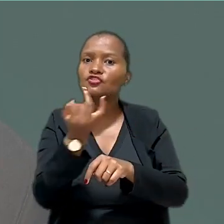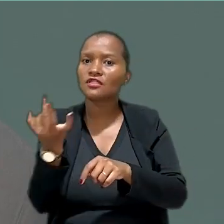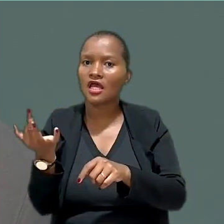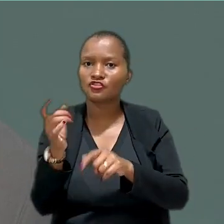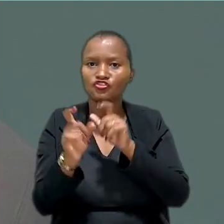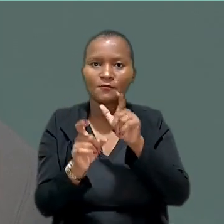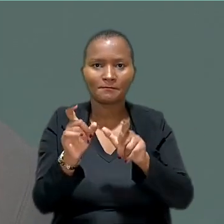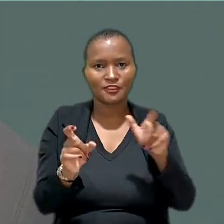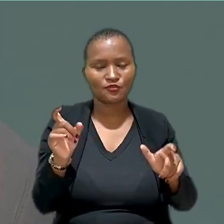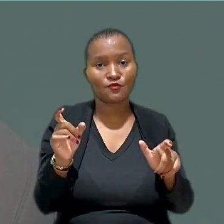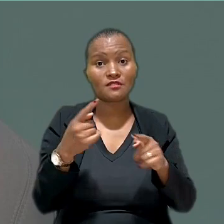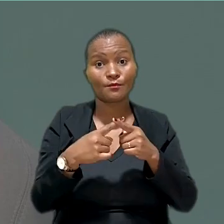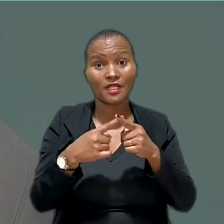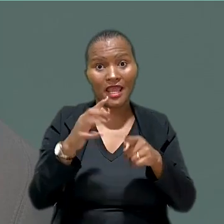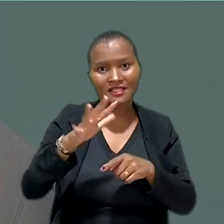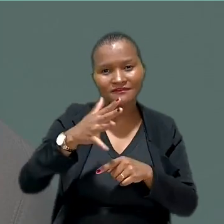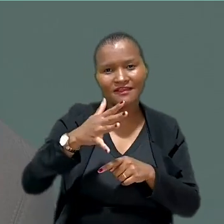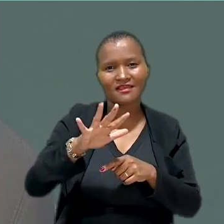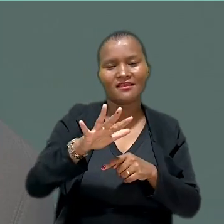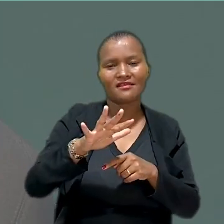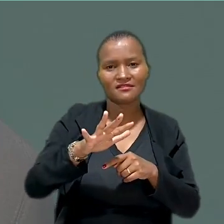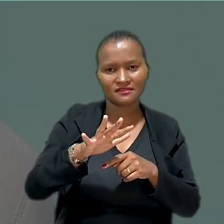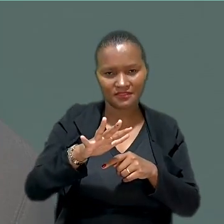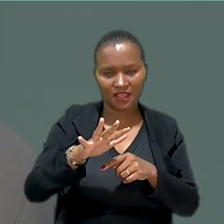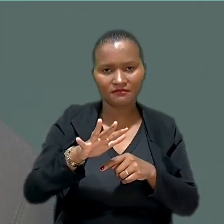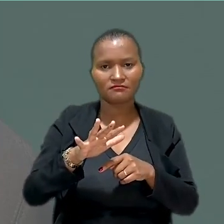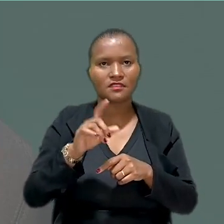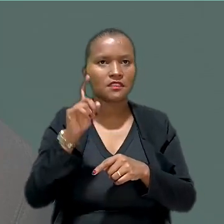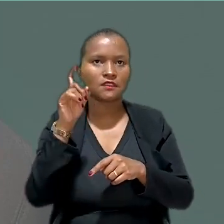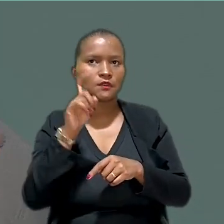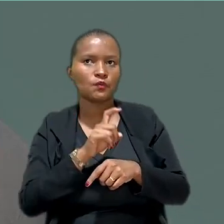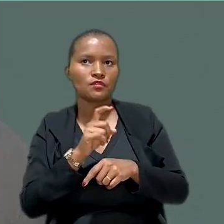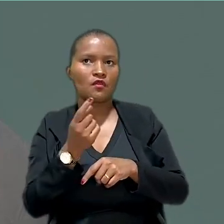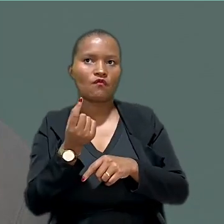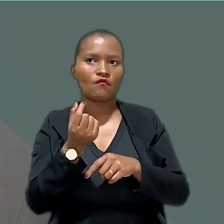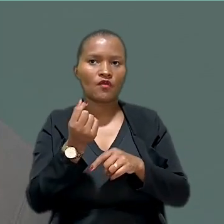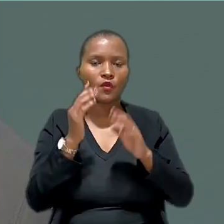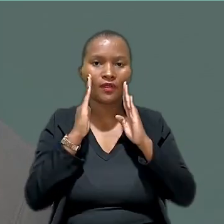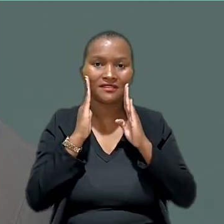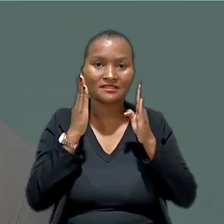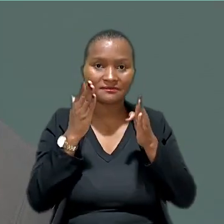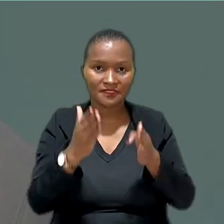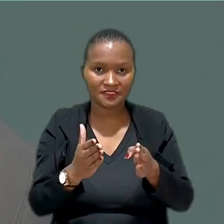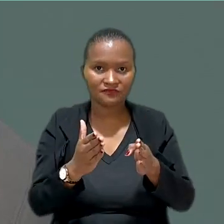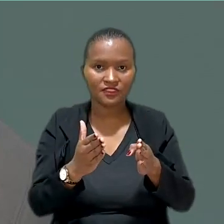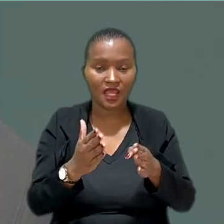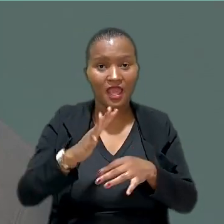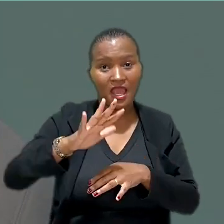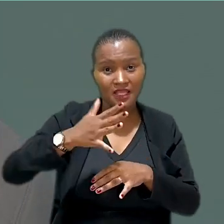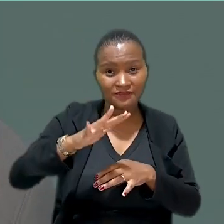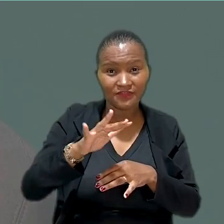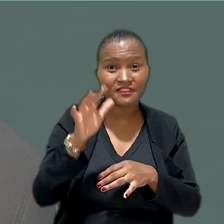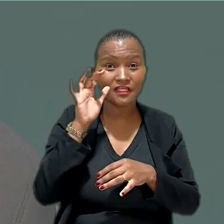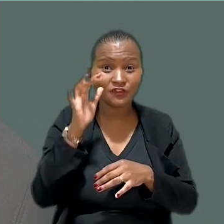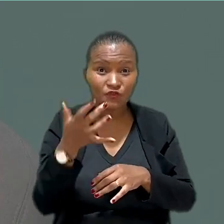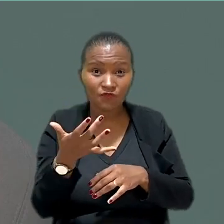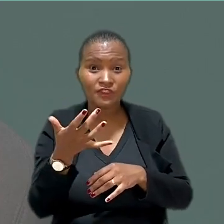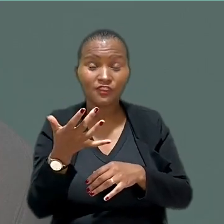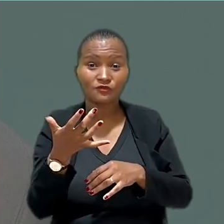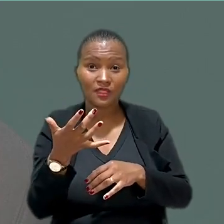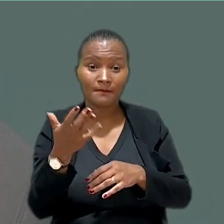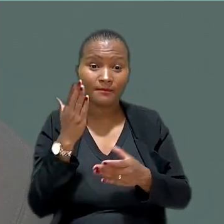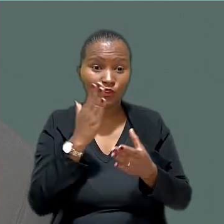pessoas. Porque muitas vezes, apesar de não ser um valor expressivo um processo que é resolvido, às vezes são resolvidos